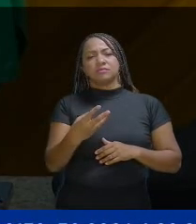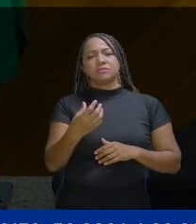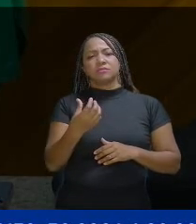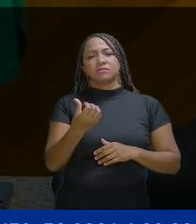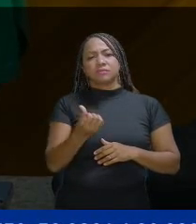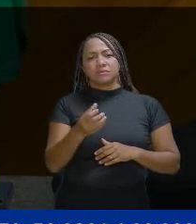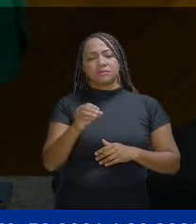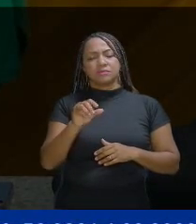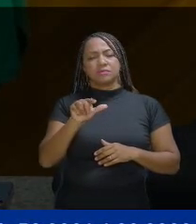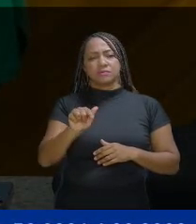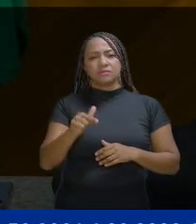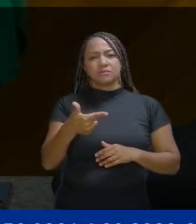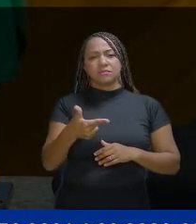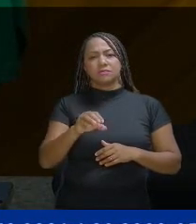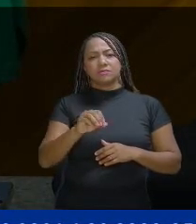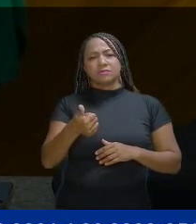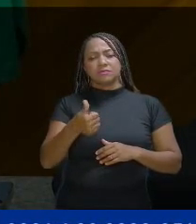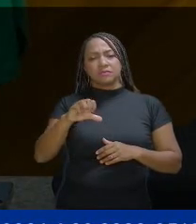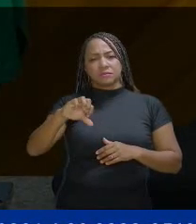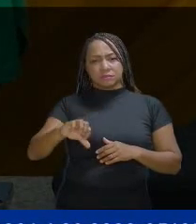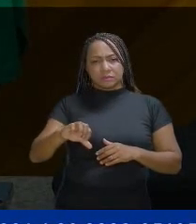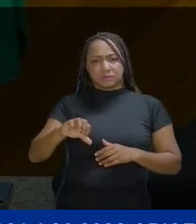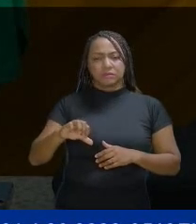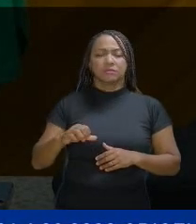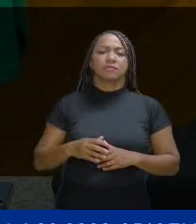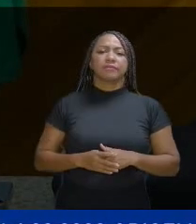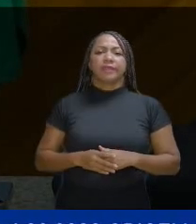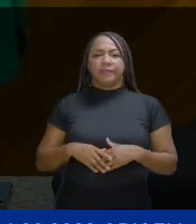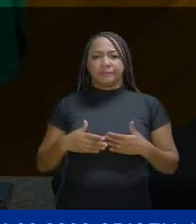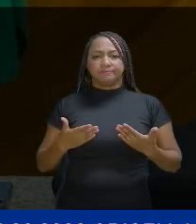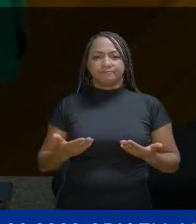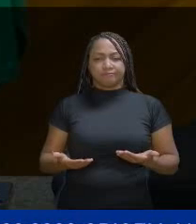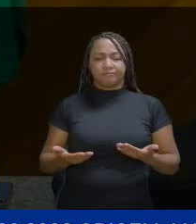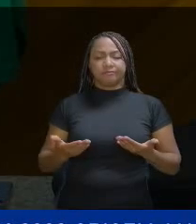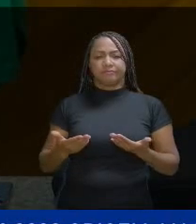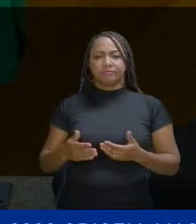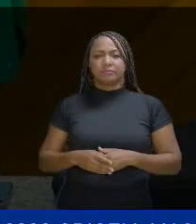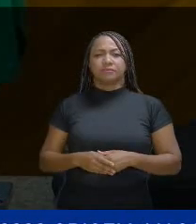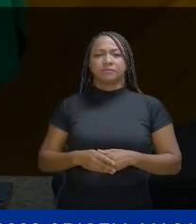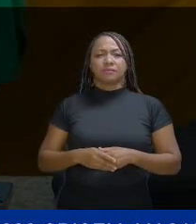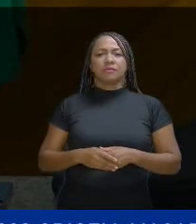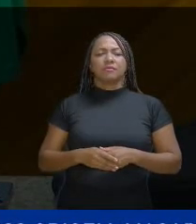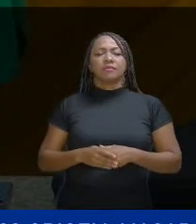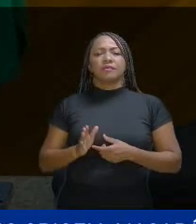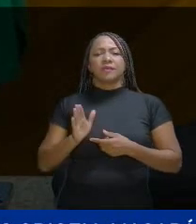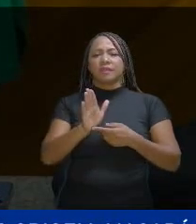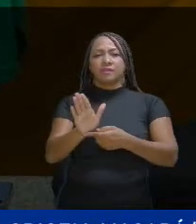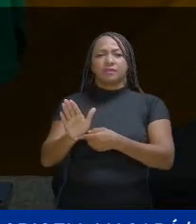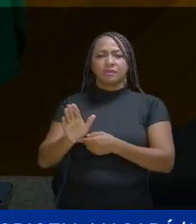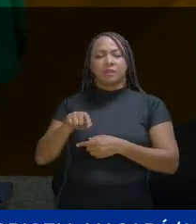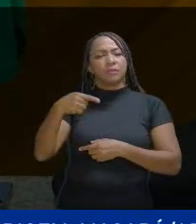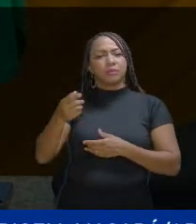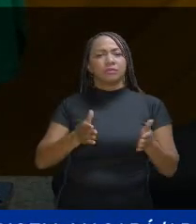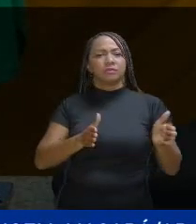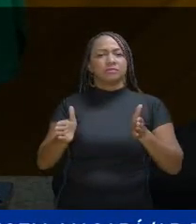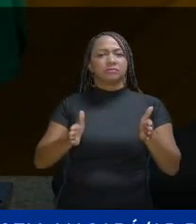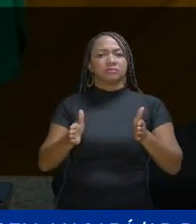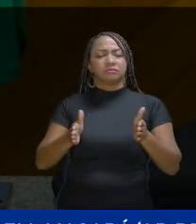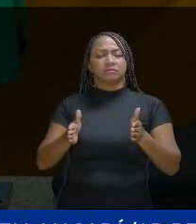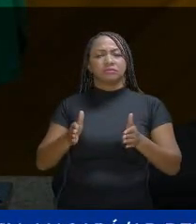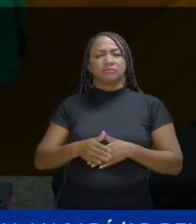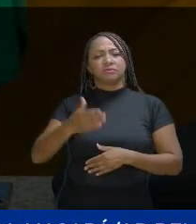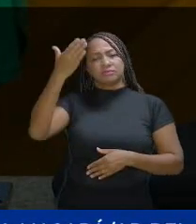de 2019. Bem, a apresentação intempestiva